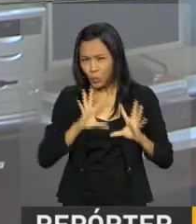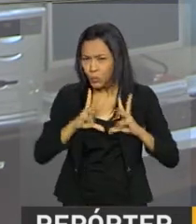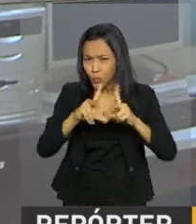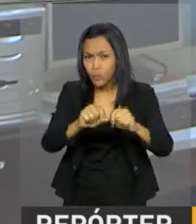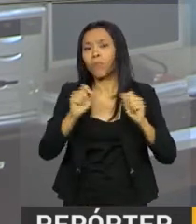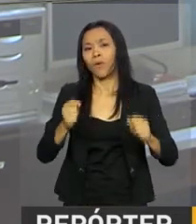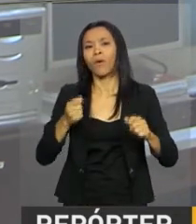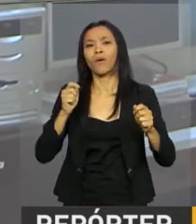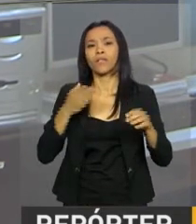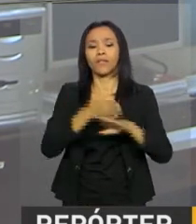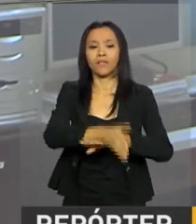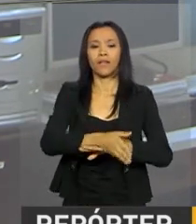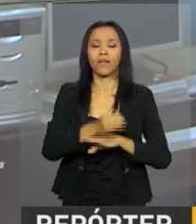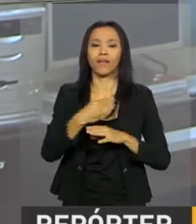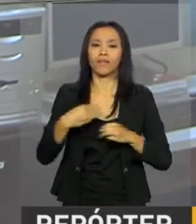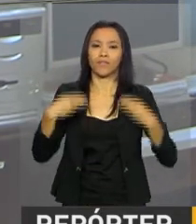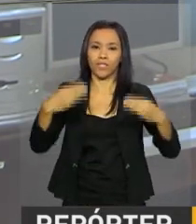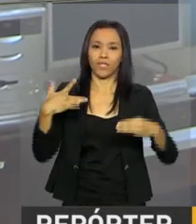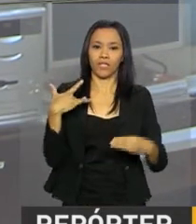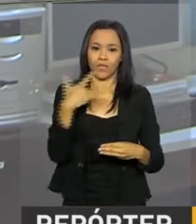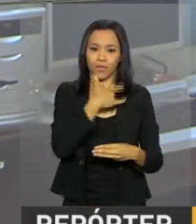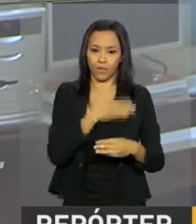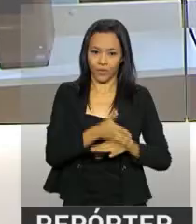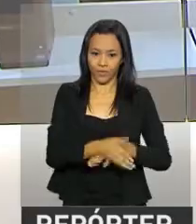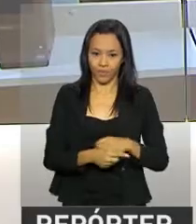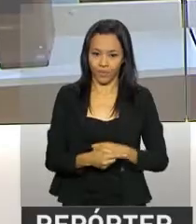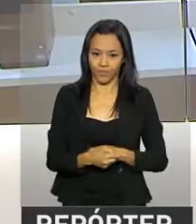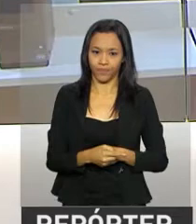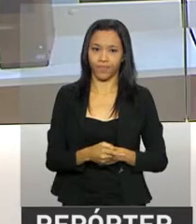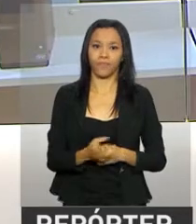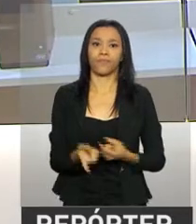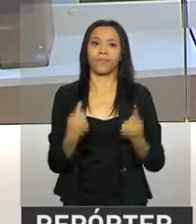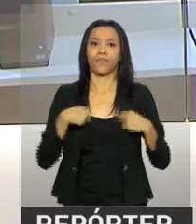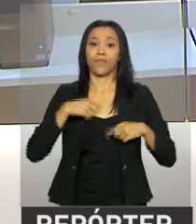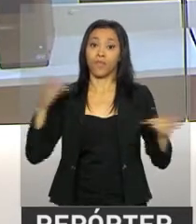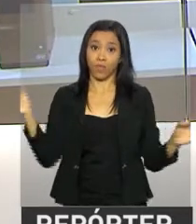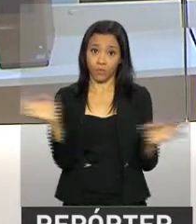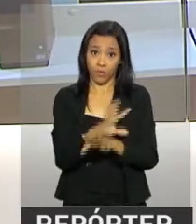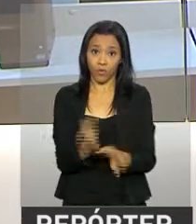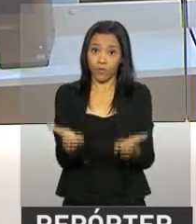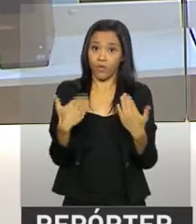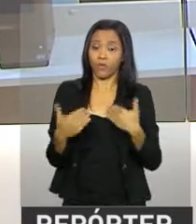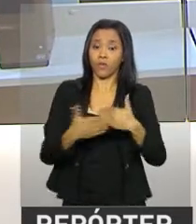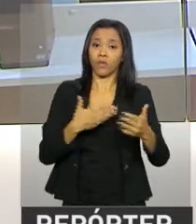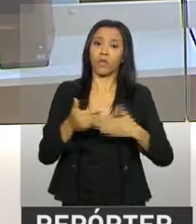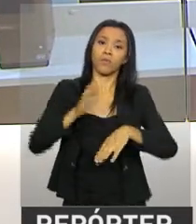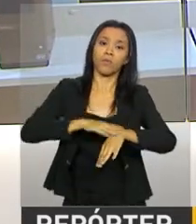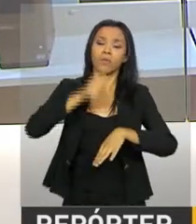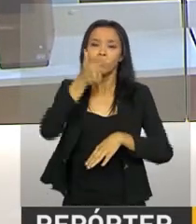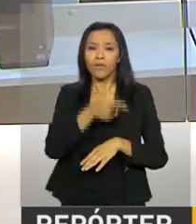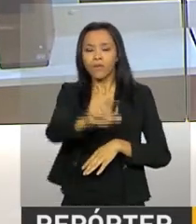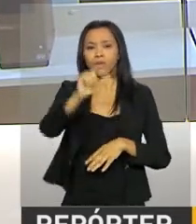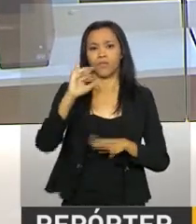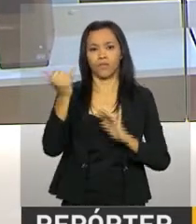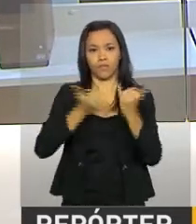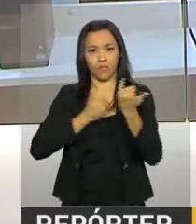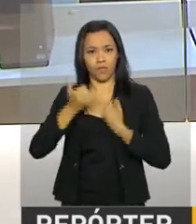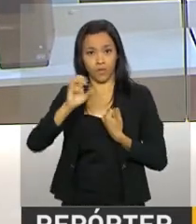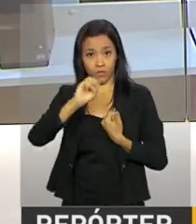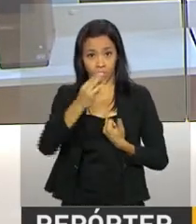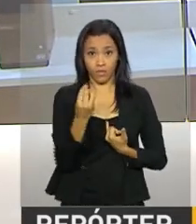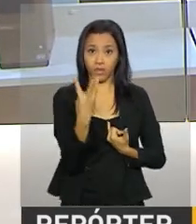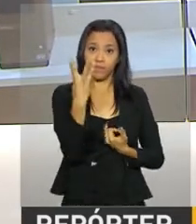acessar o canal do Ministério da Saúde no YouTube. E nós ficamos por aqui, podemos voltar a qualquer momento com outras informações ou